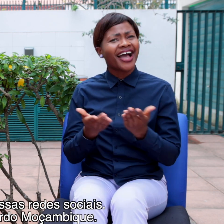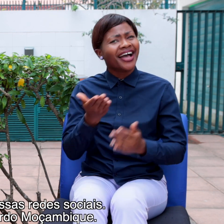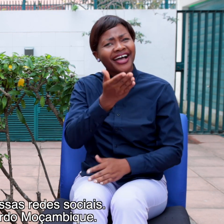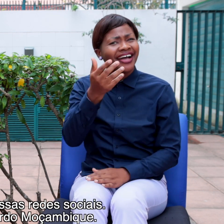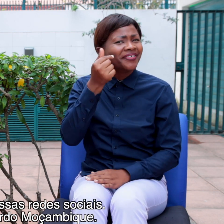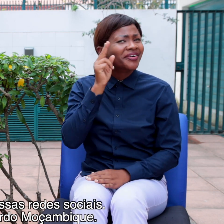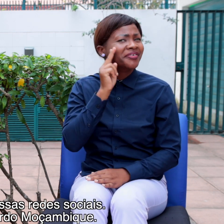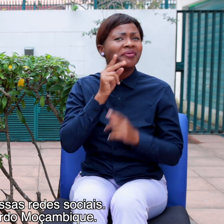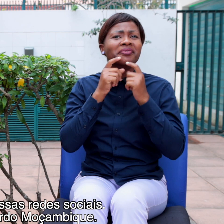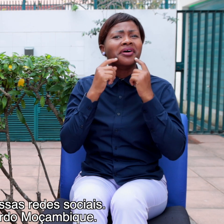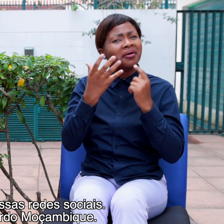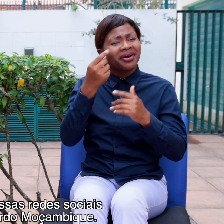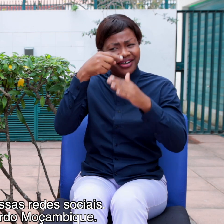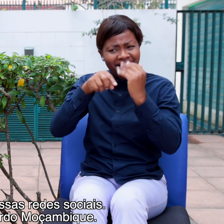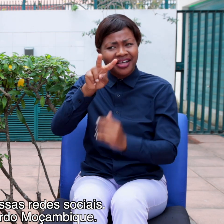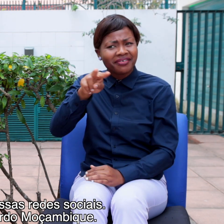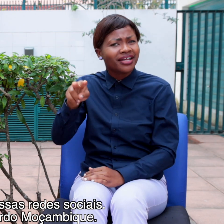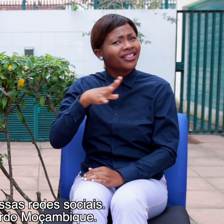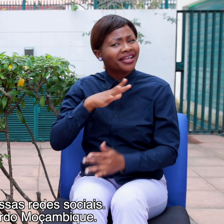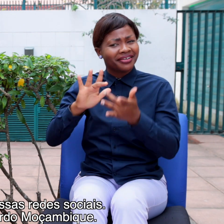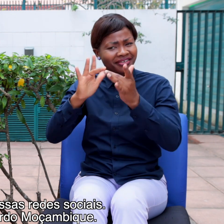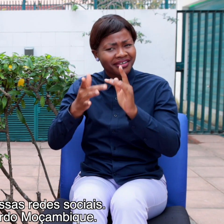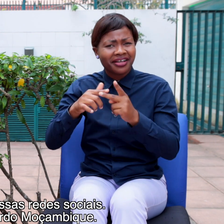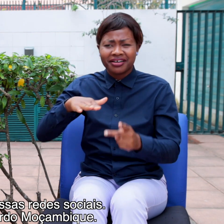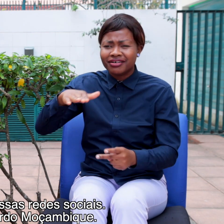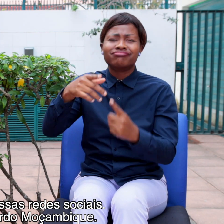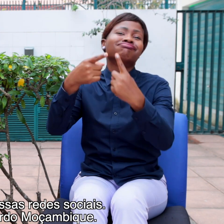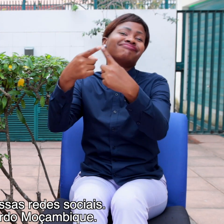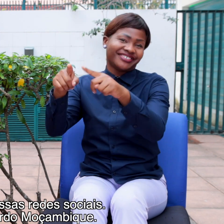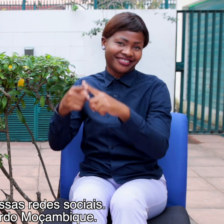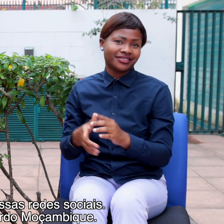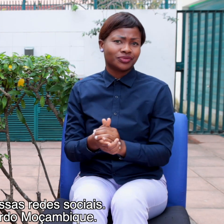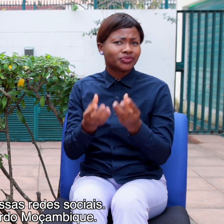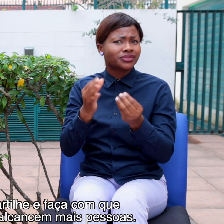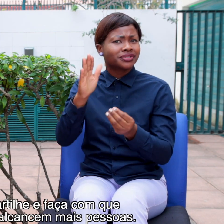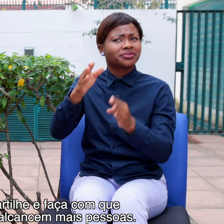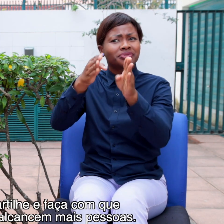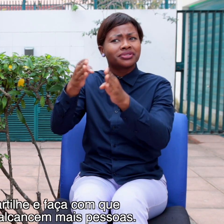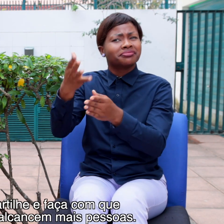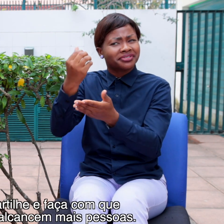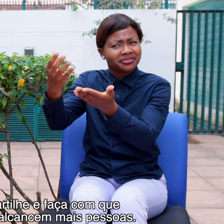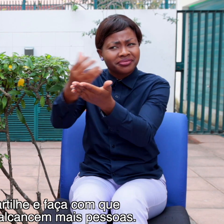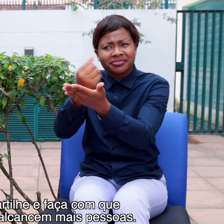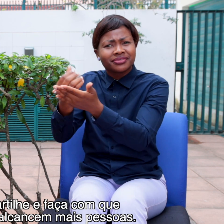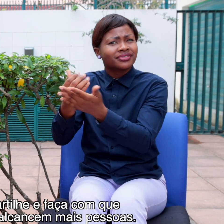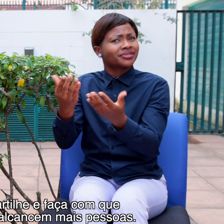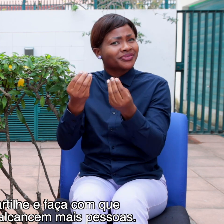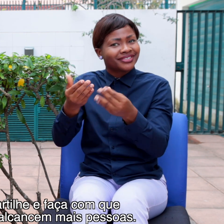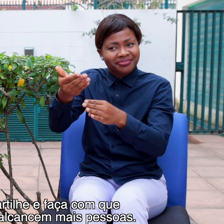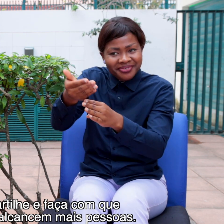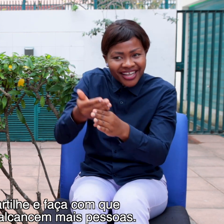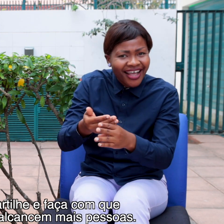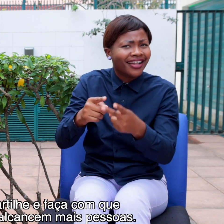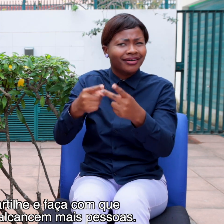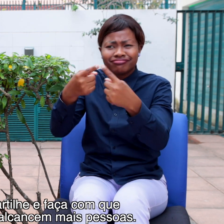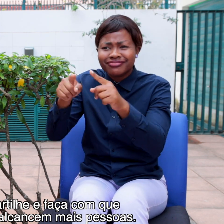É só visitar as nossas redes sociais. Somos a TV Surdo Moçambique. Goste, comente, partilhe e